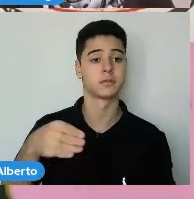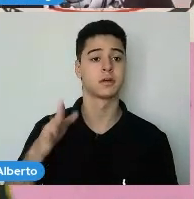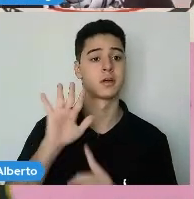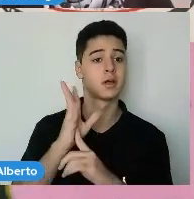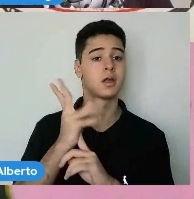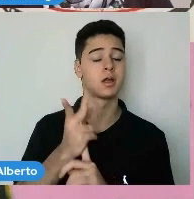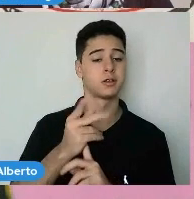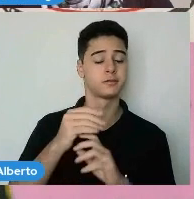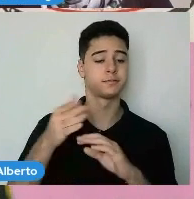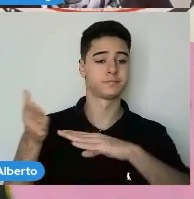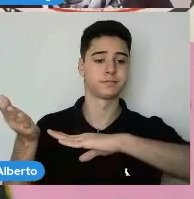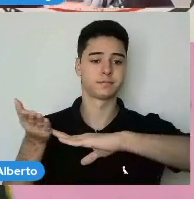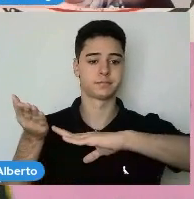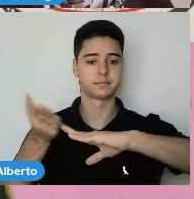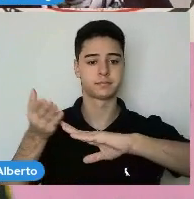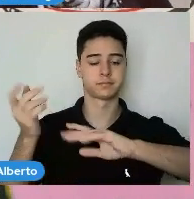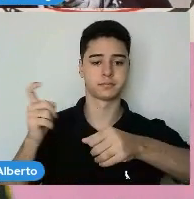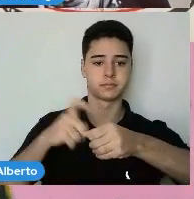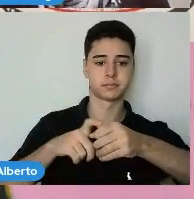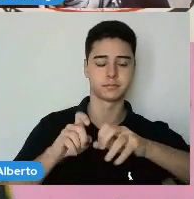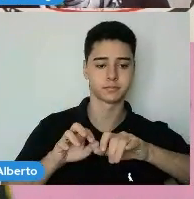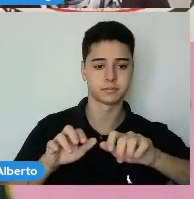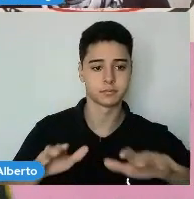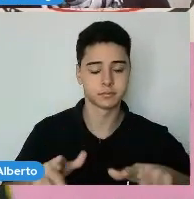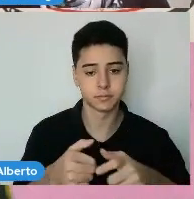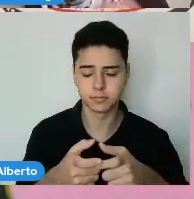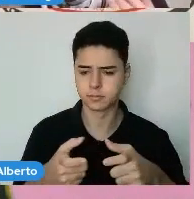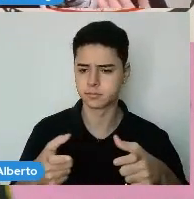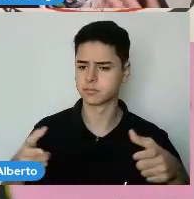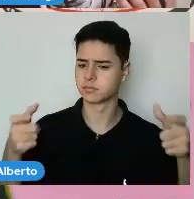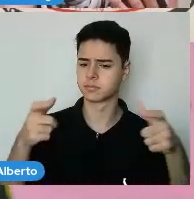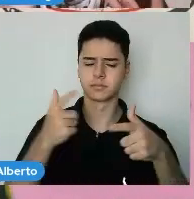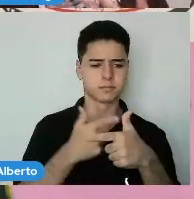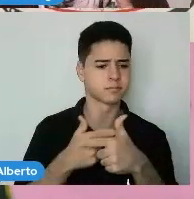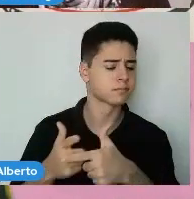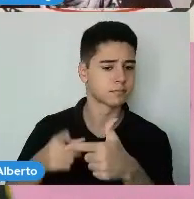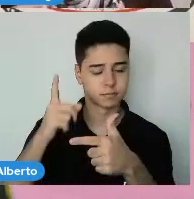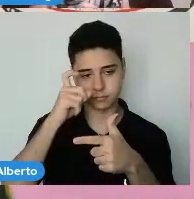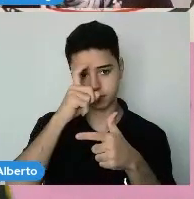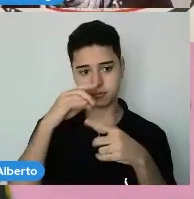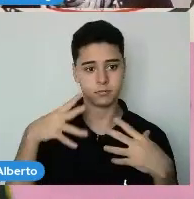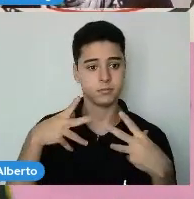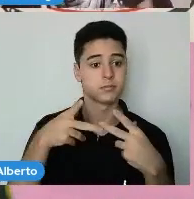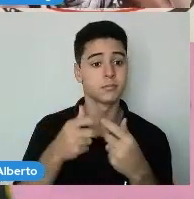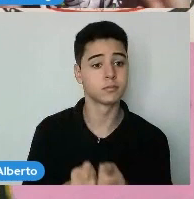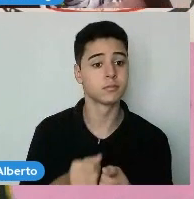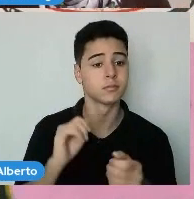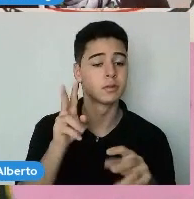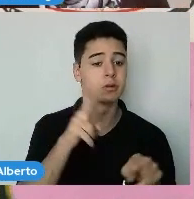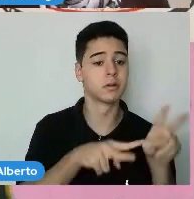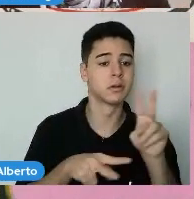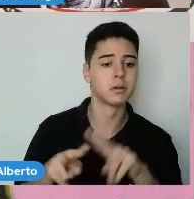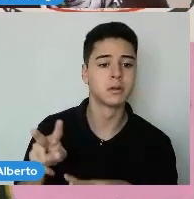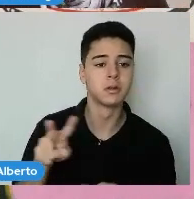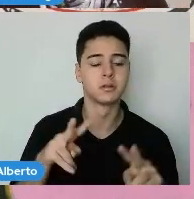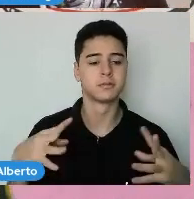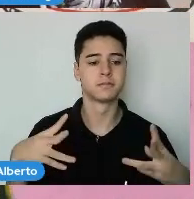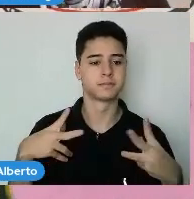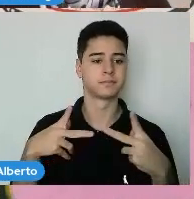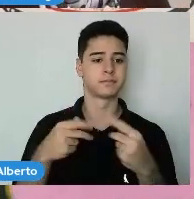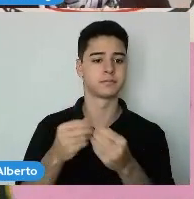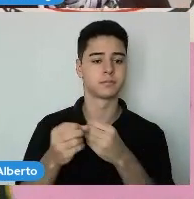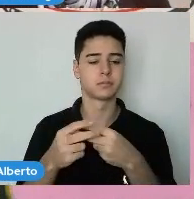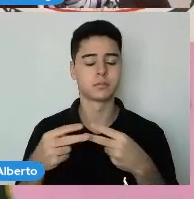vai abranger aí essa enorme gama de problematizações, proposições, investigações sobre a